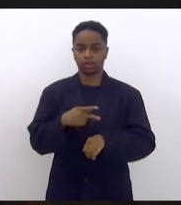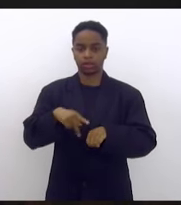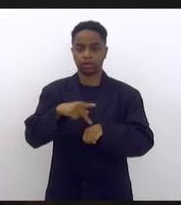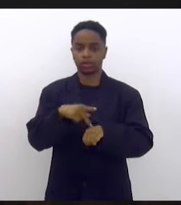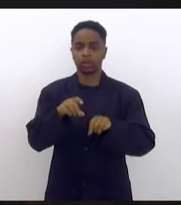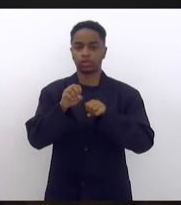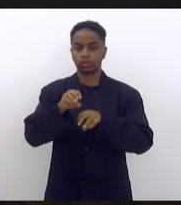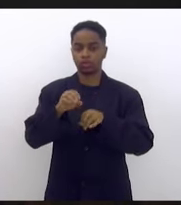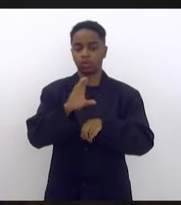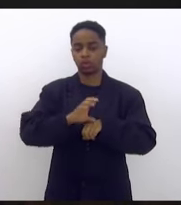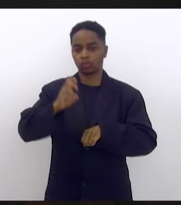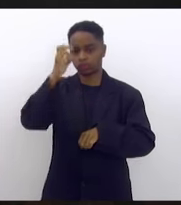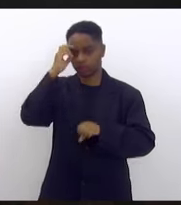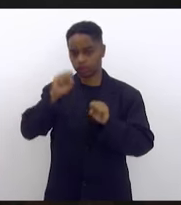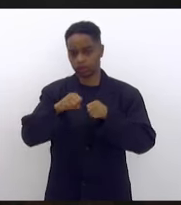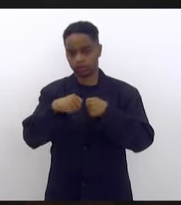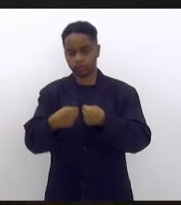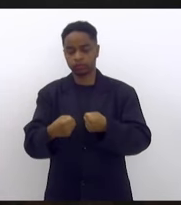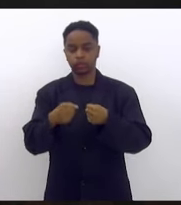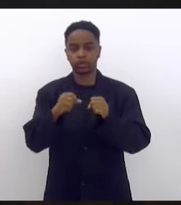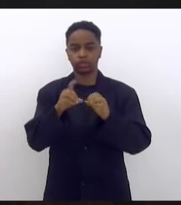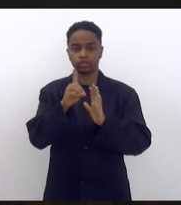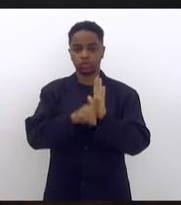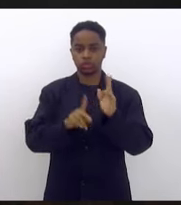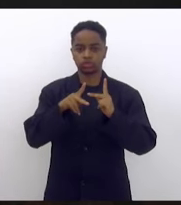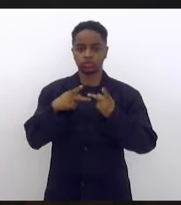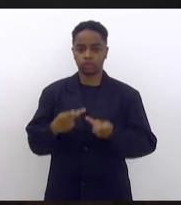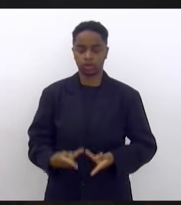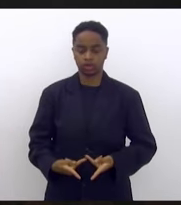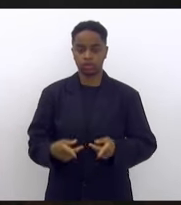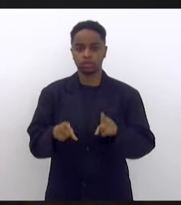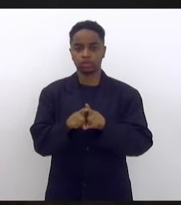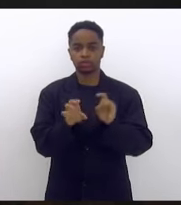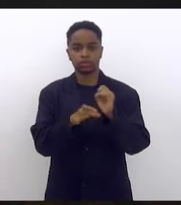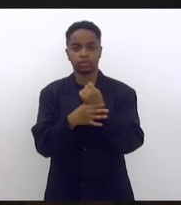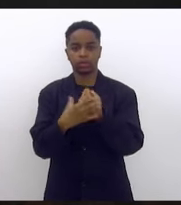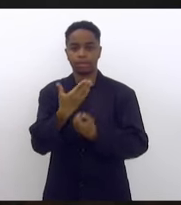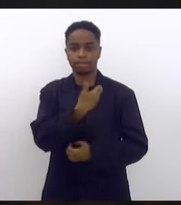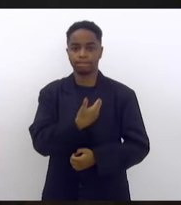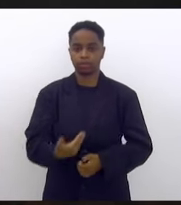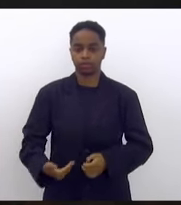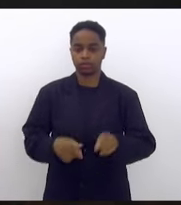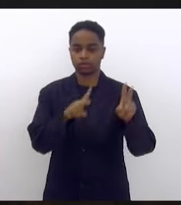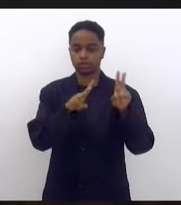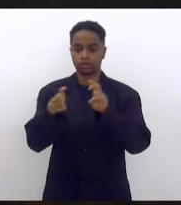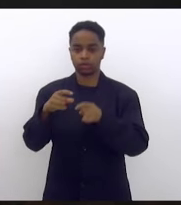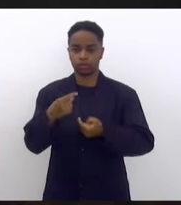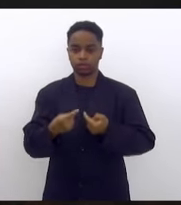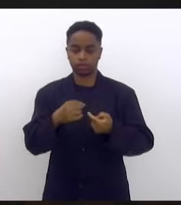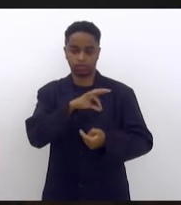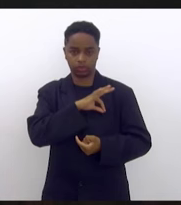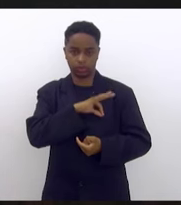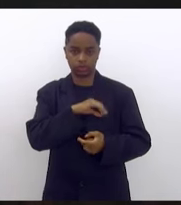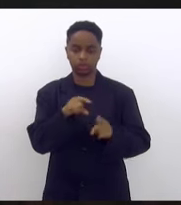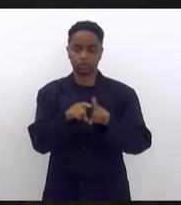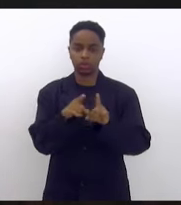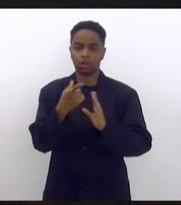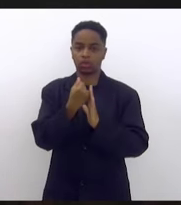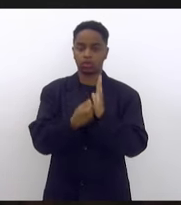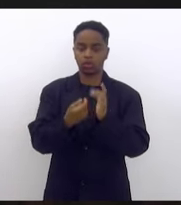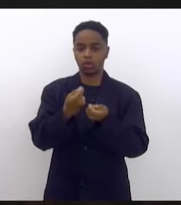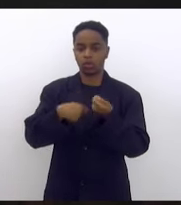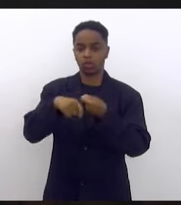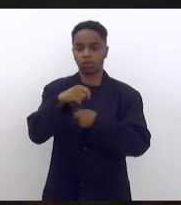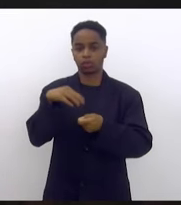de cultura, de defesa dos direitos humanos e cidadania, de segurança pública e assuntos de polícia e de orçamento, finanças,